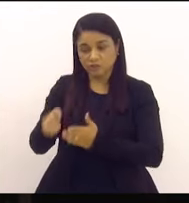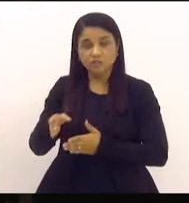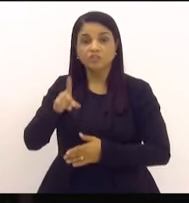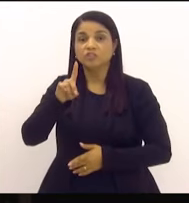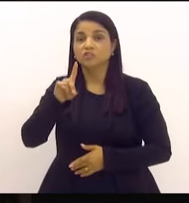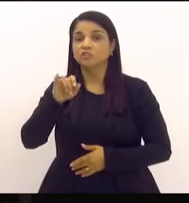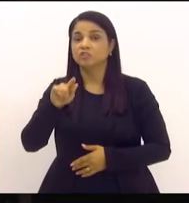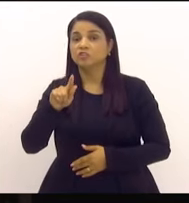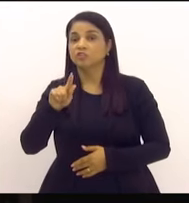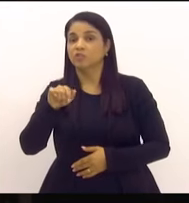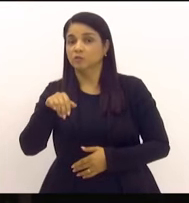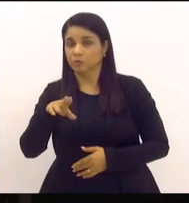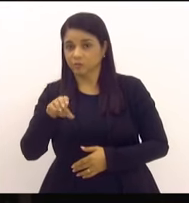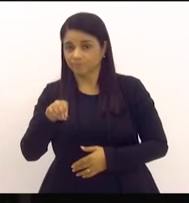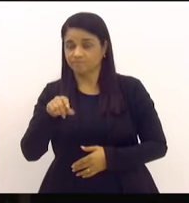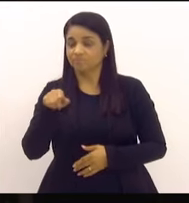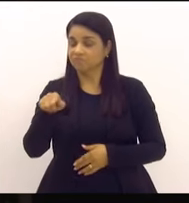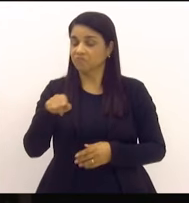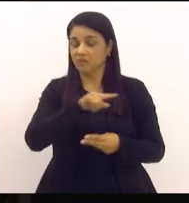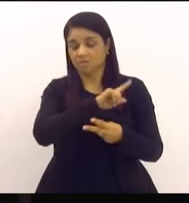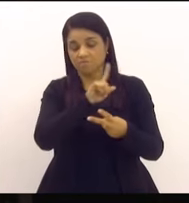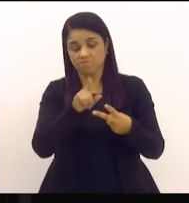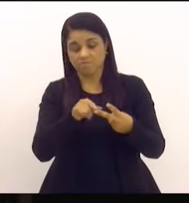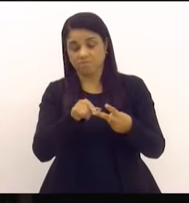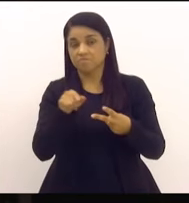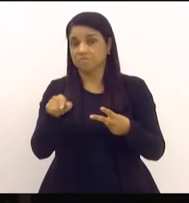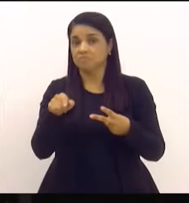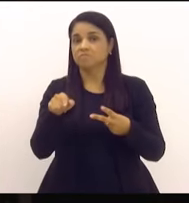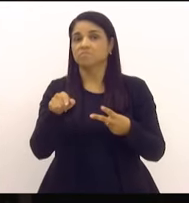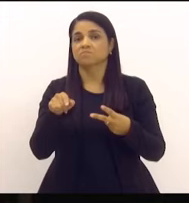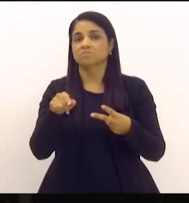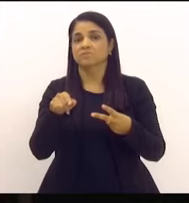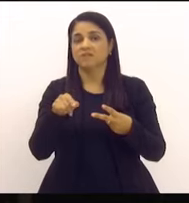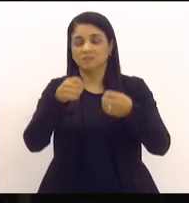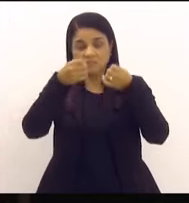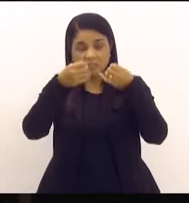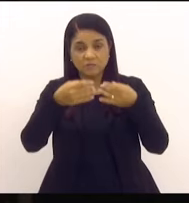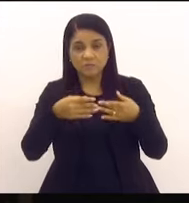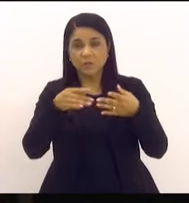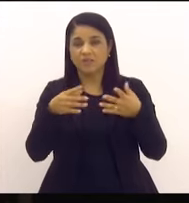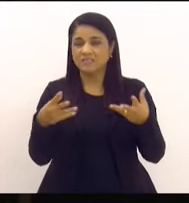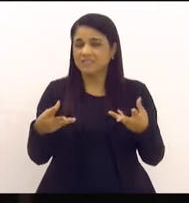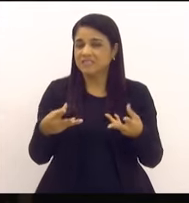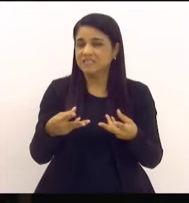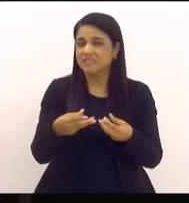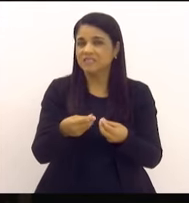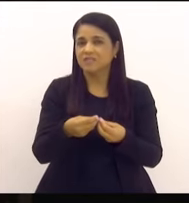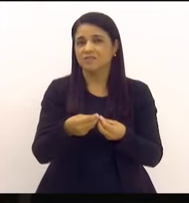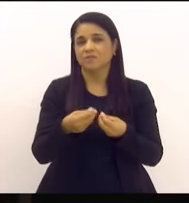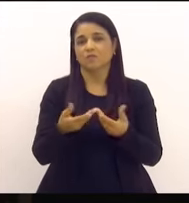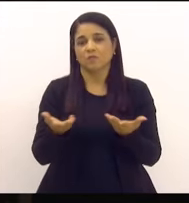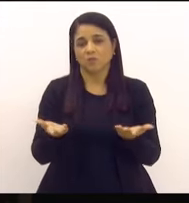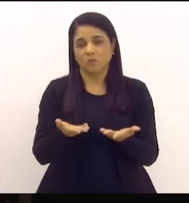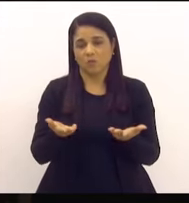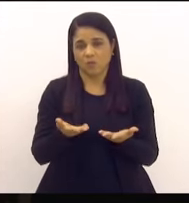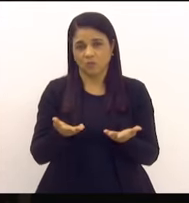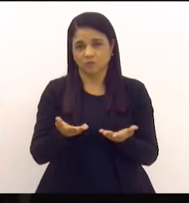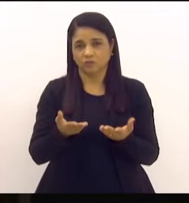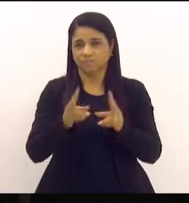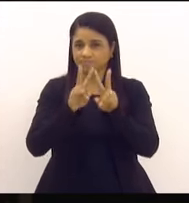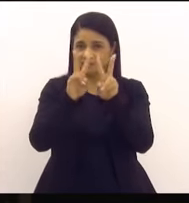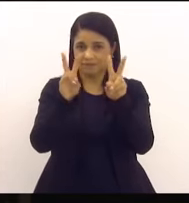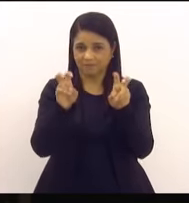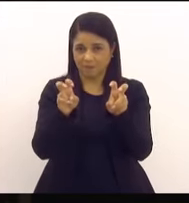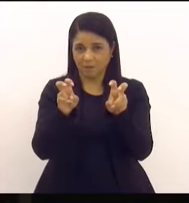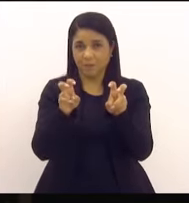Vossa Excelência toca num ponto absolutamente sensível, que será o grande ganho hoje nessa tarde. É